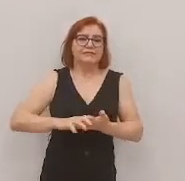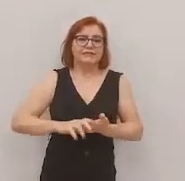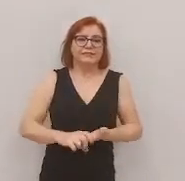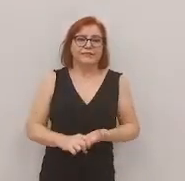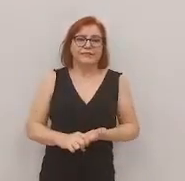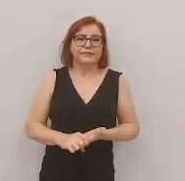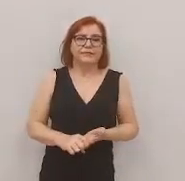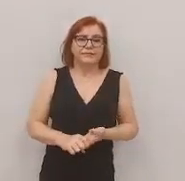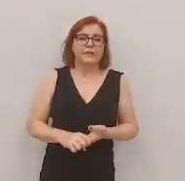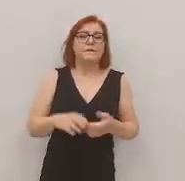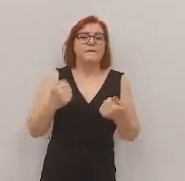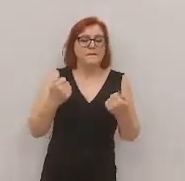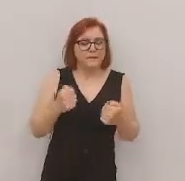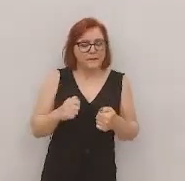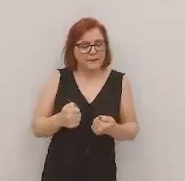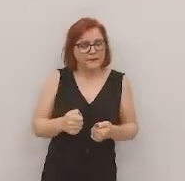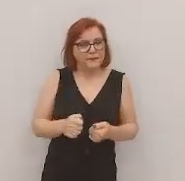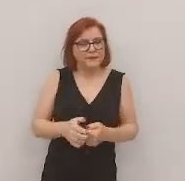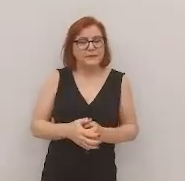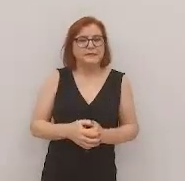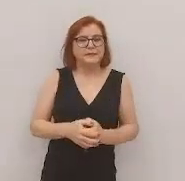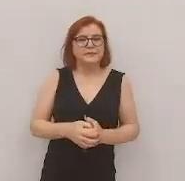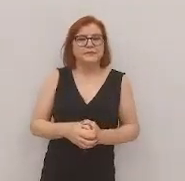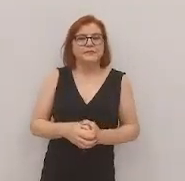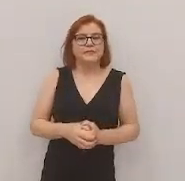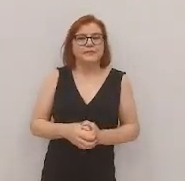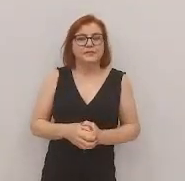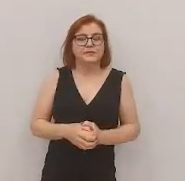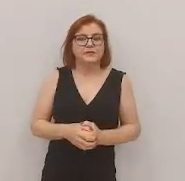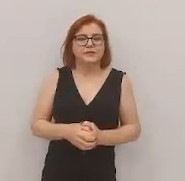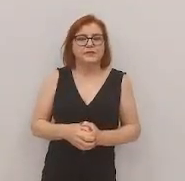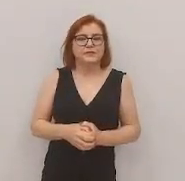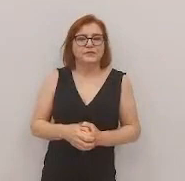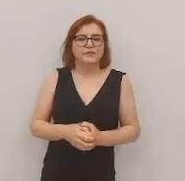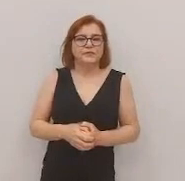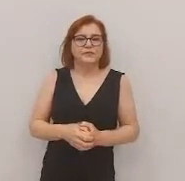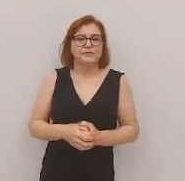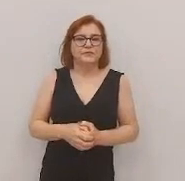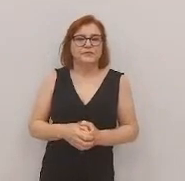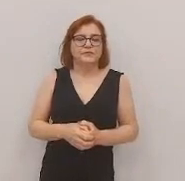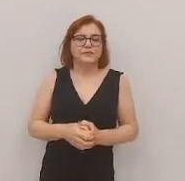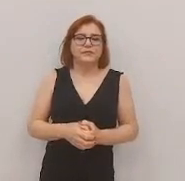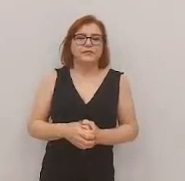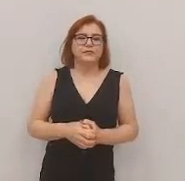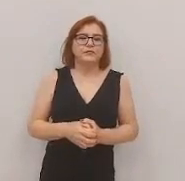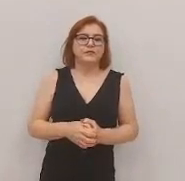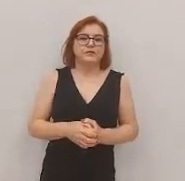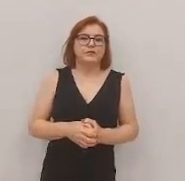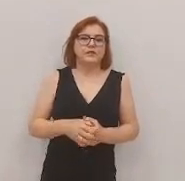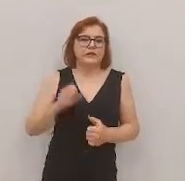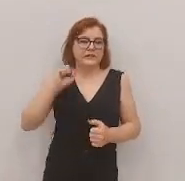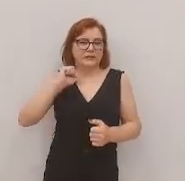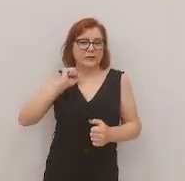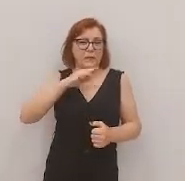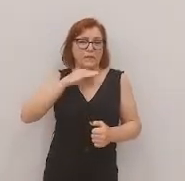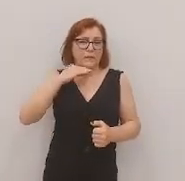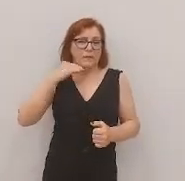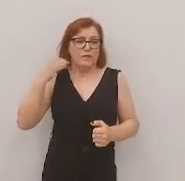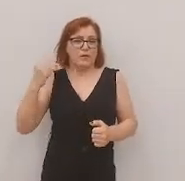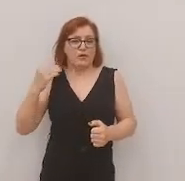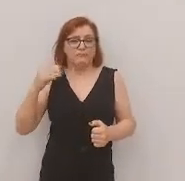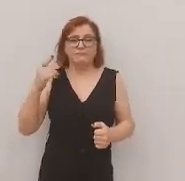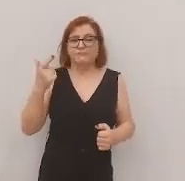Por isso, não há nenhuma condenação para aqueles que estão